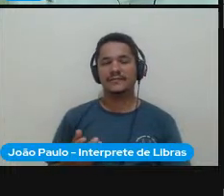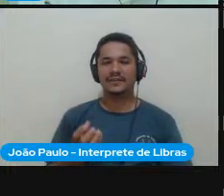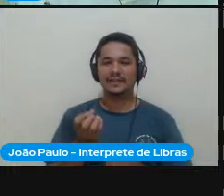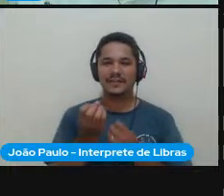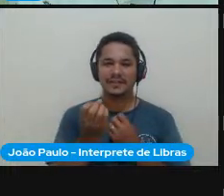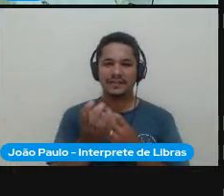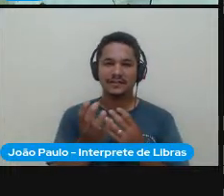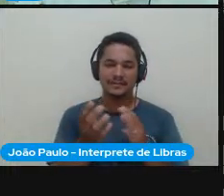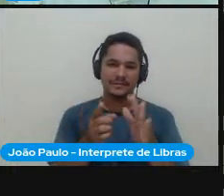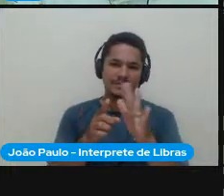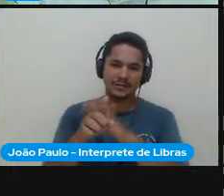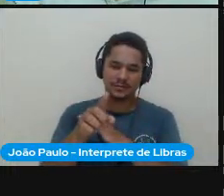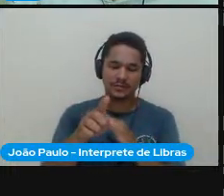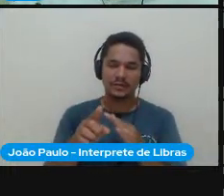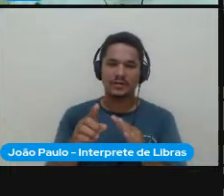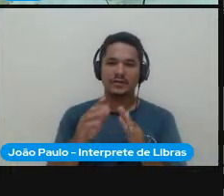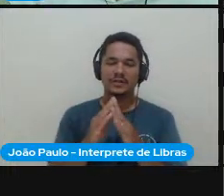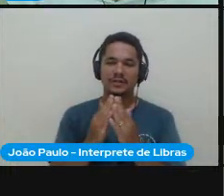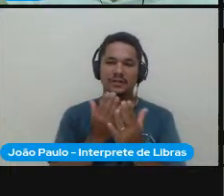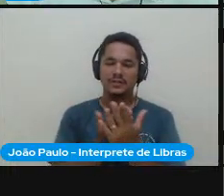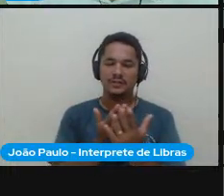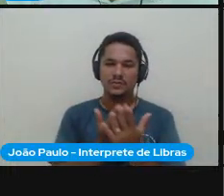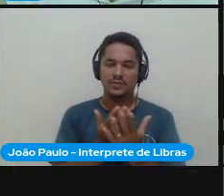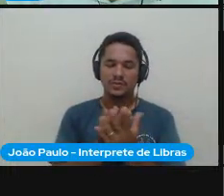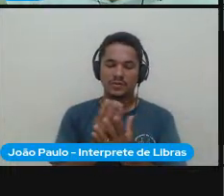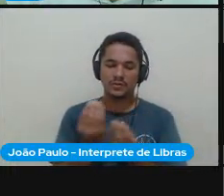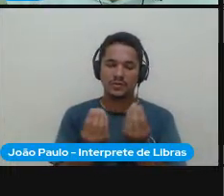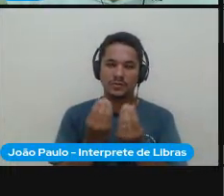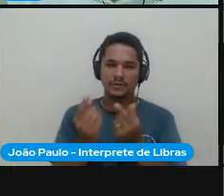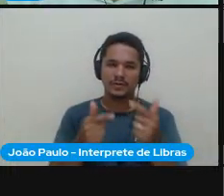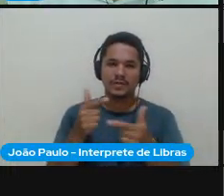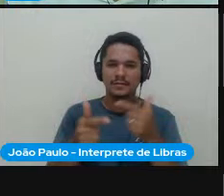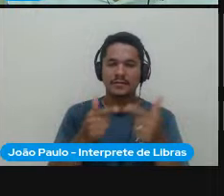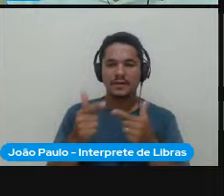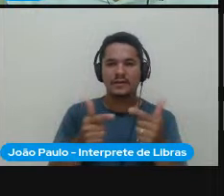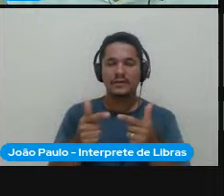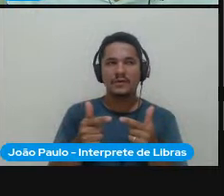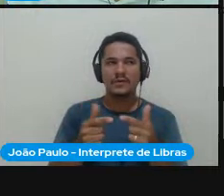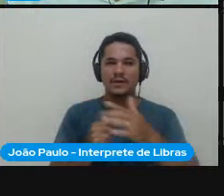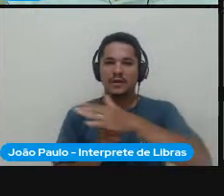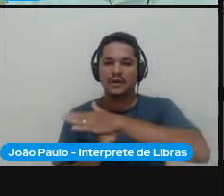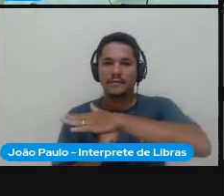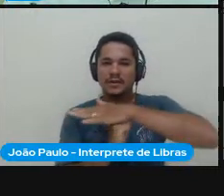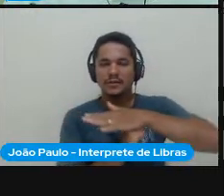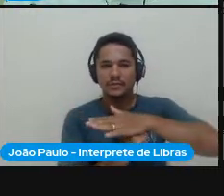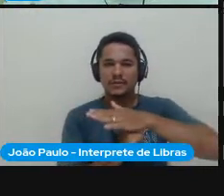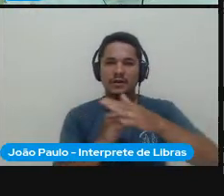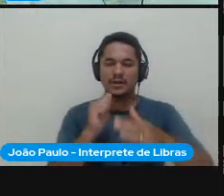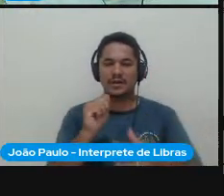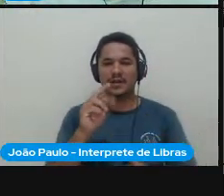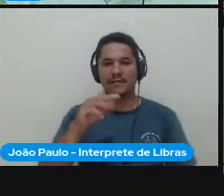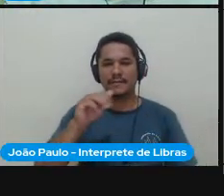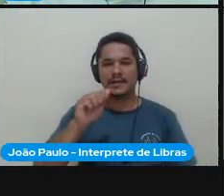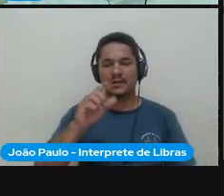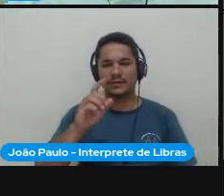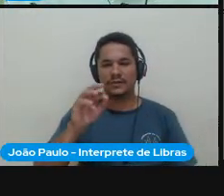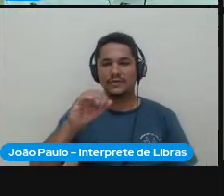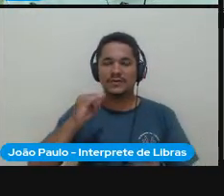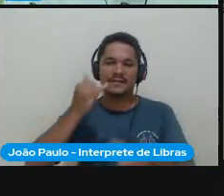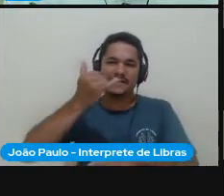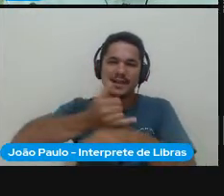Vivaldi Moreira, como faço para trabalho de armadura de ferragens de construção civil para mulher? Porque sempre que